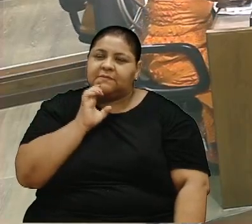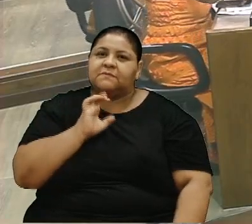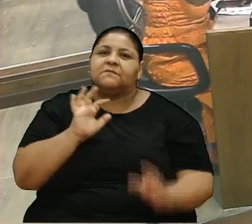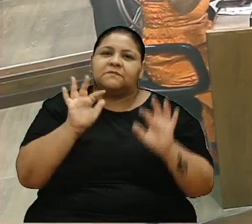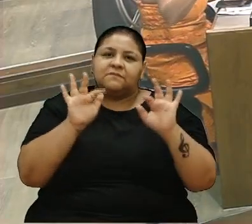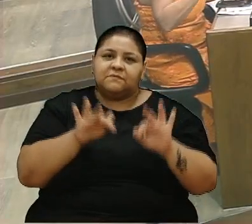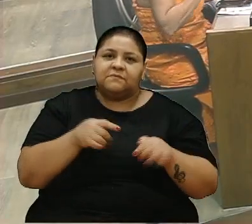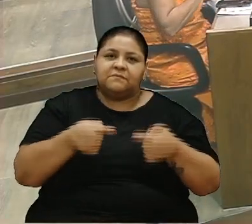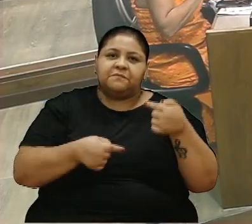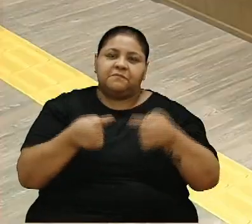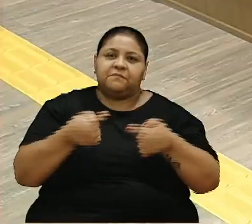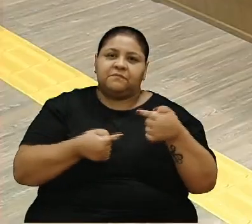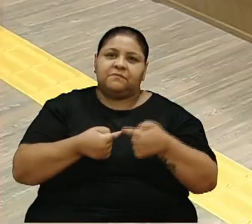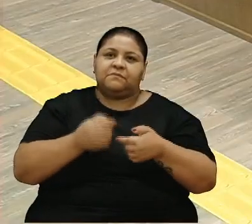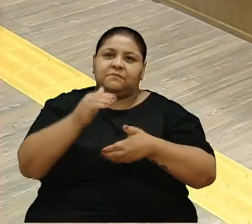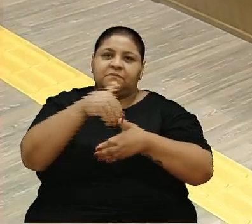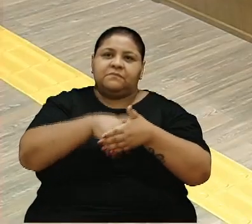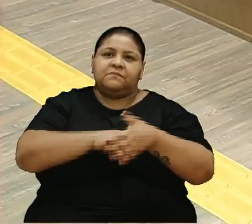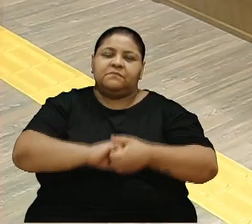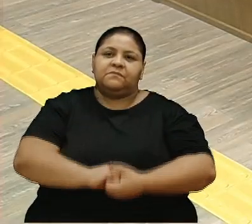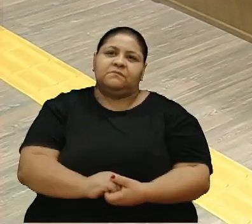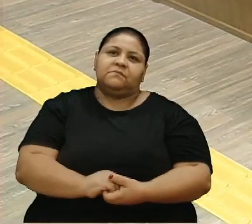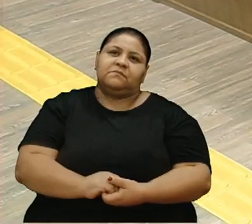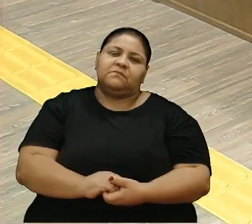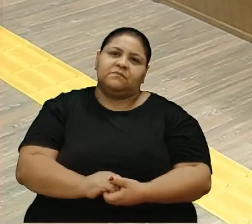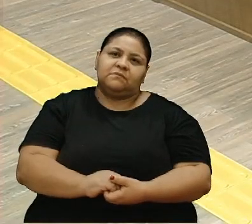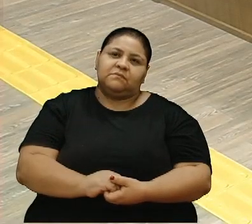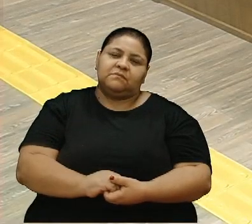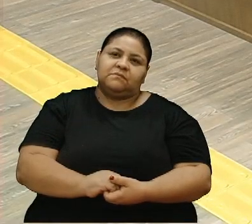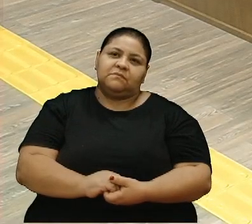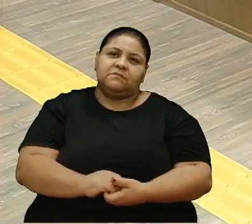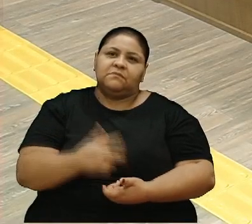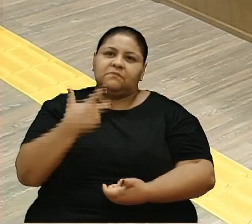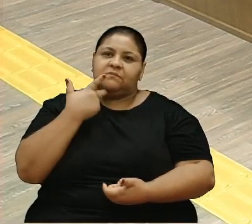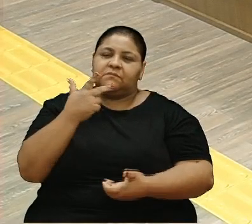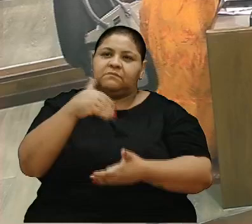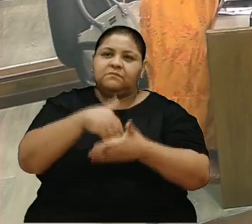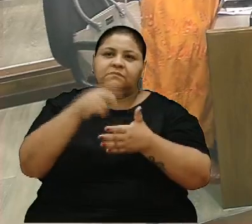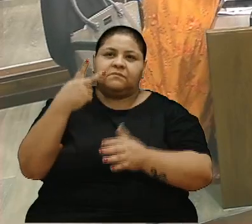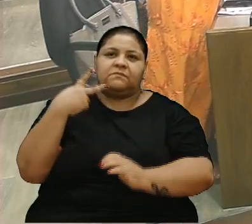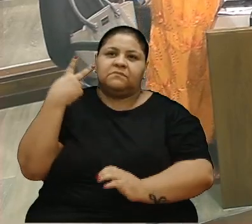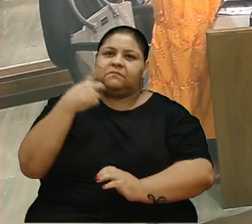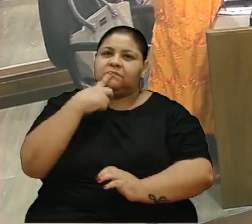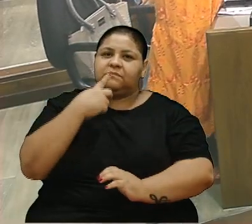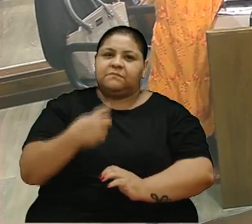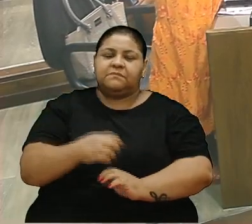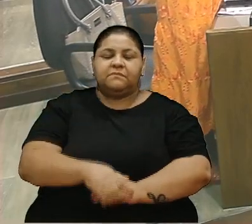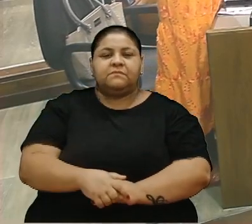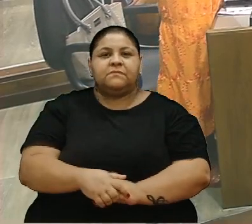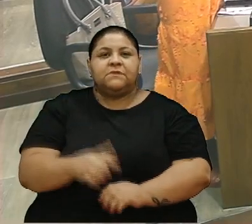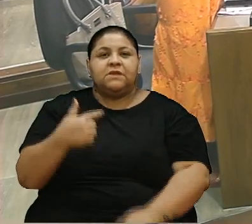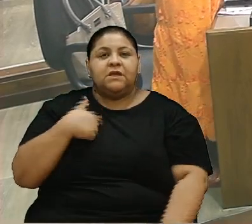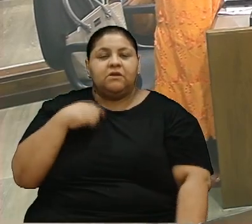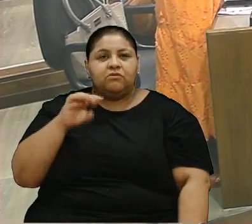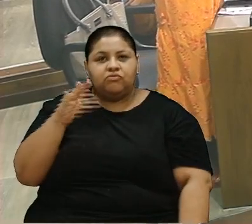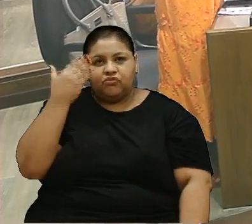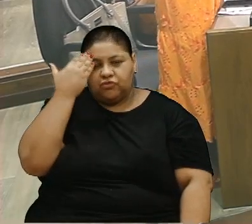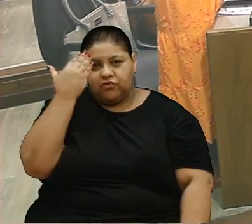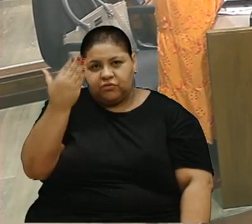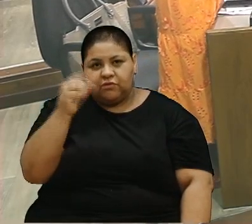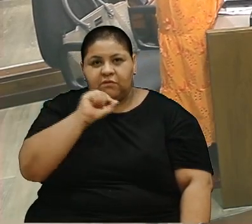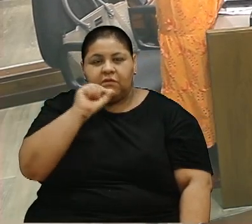encerrada a discussão. Em votação... Para declarar o voto. Para declarar voto, vereadora Rose Frigerio. Eu apenas quero agradecer a quem